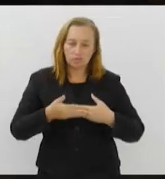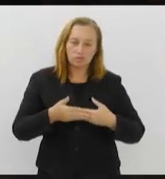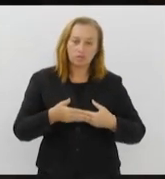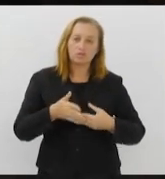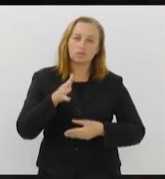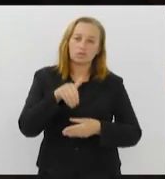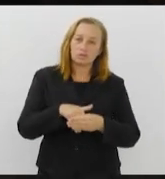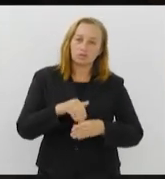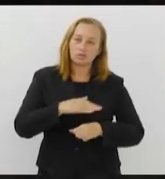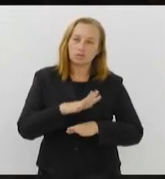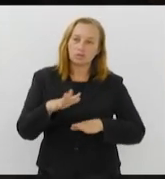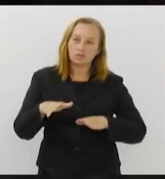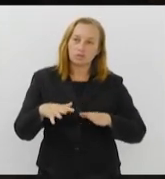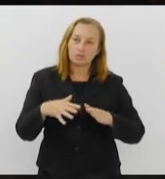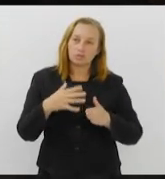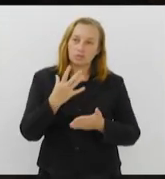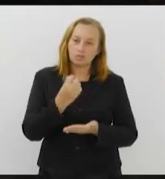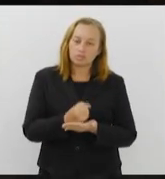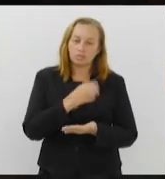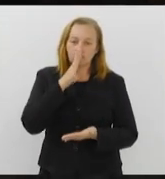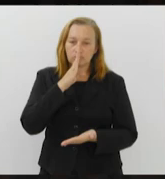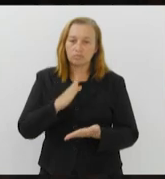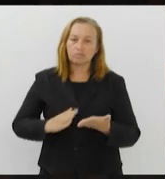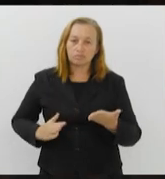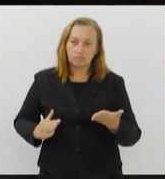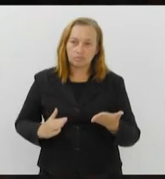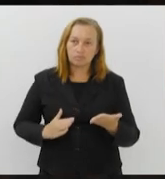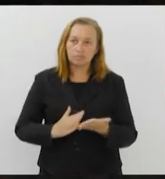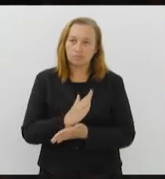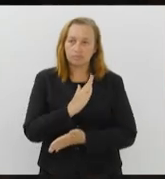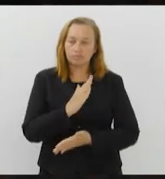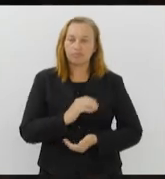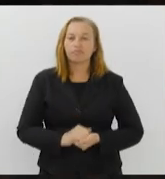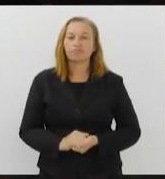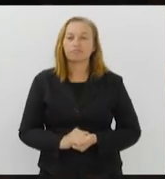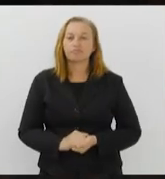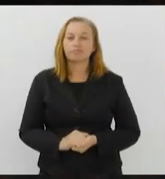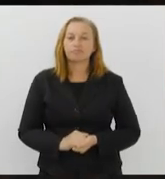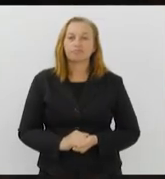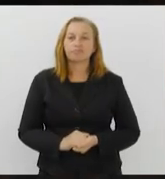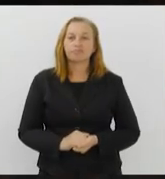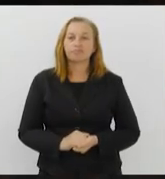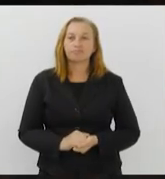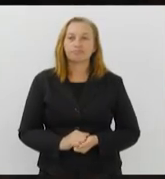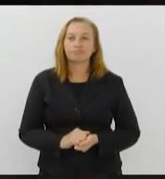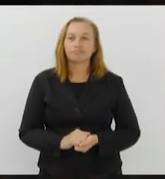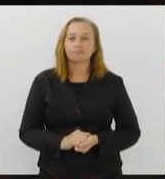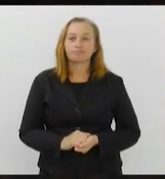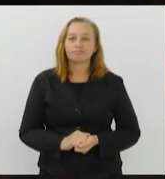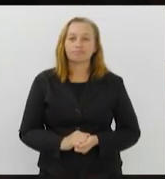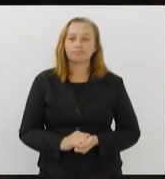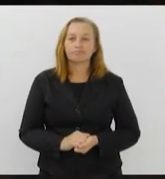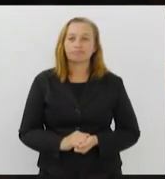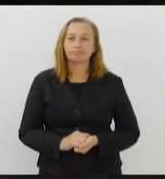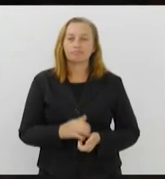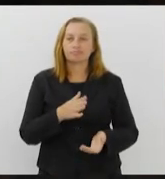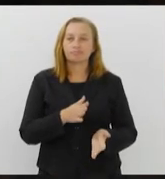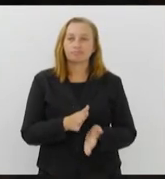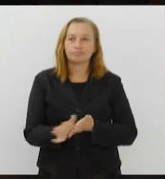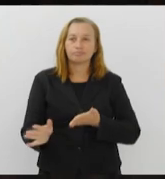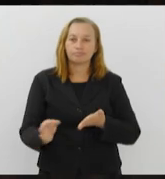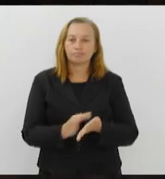encerrada a discussão e votação. Senhores que aprovam, permaneçam como estão, aprovado, vai a